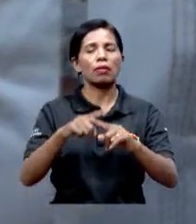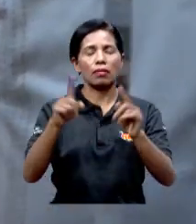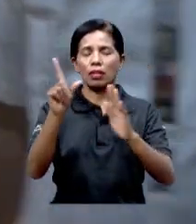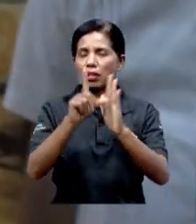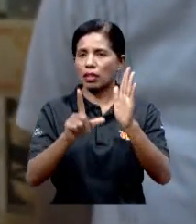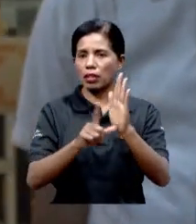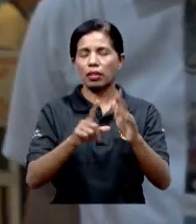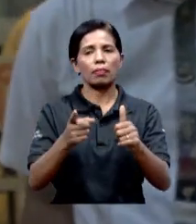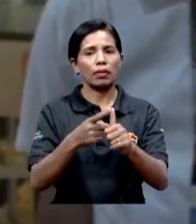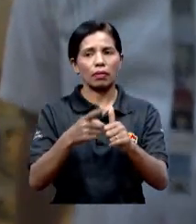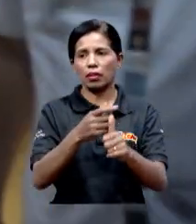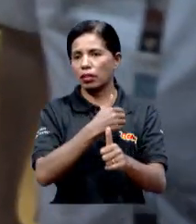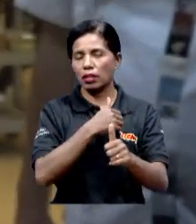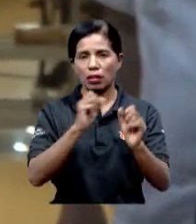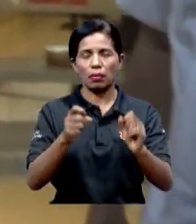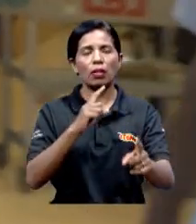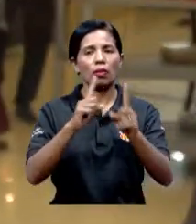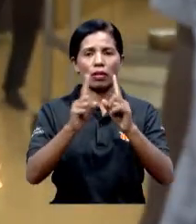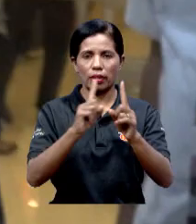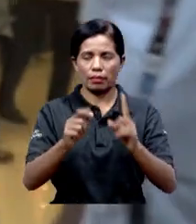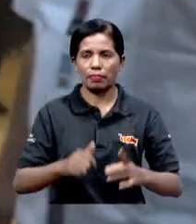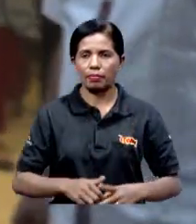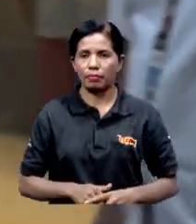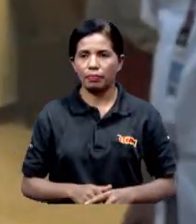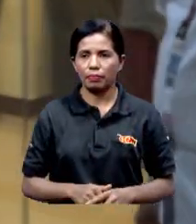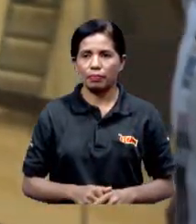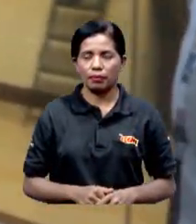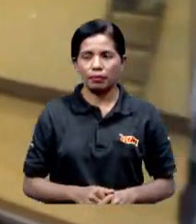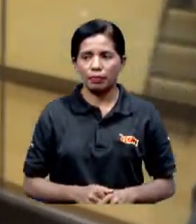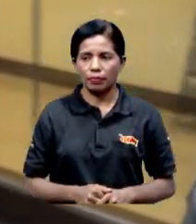soberano da Ulugne, se dá o que bele foi comentário.